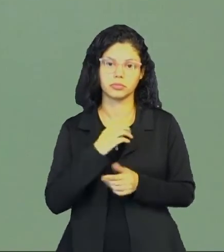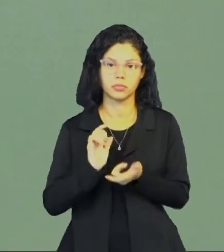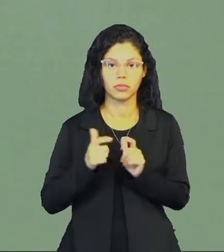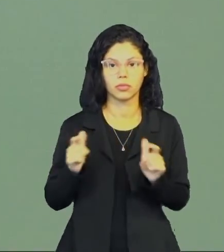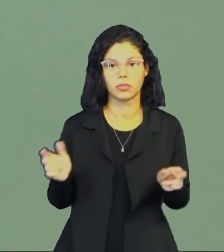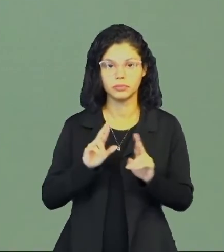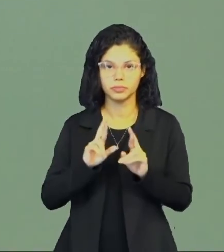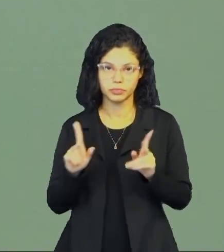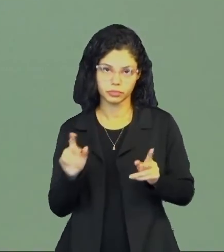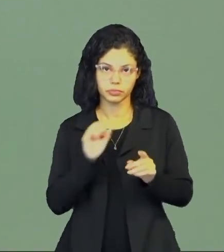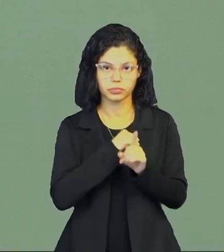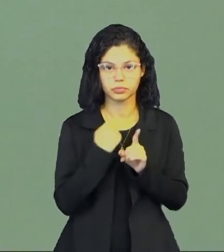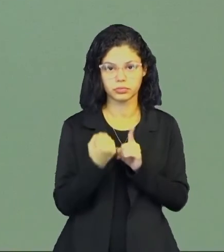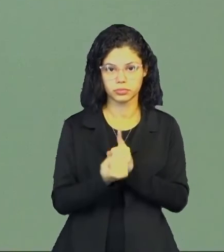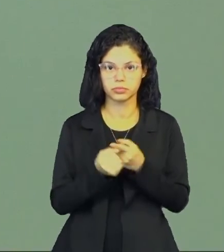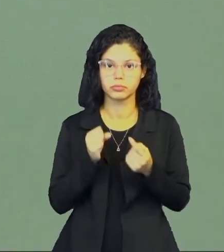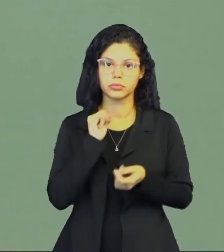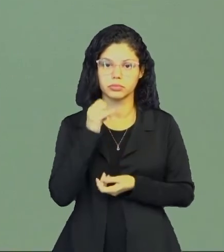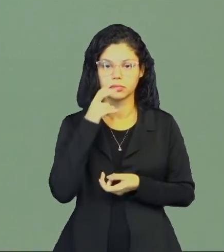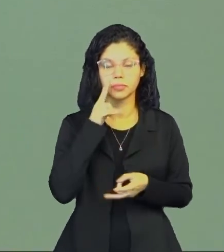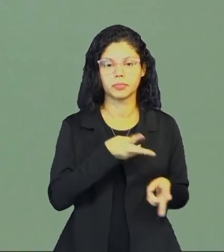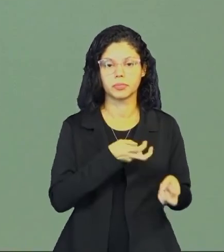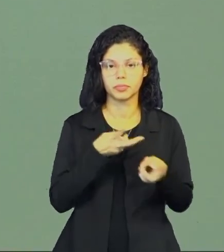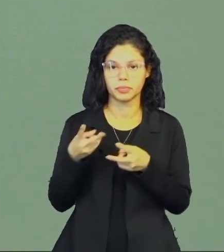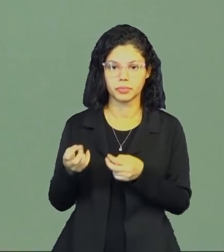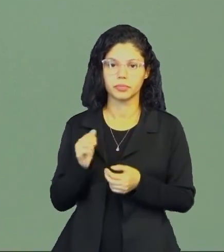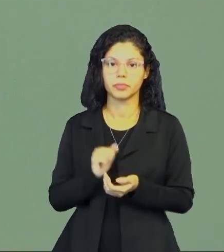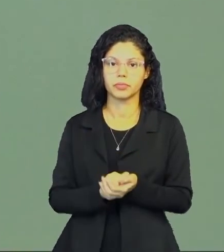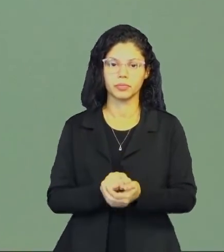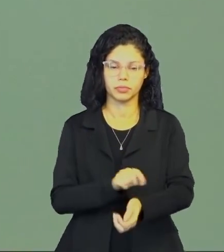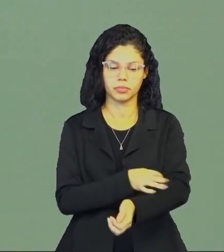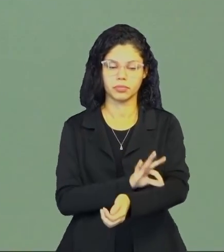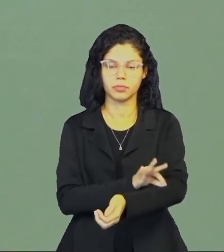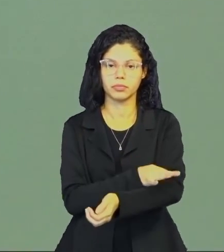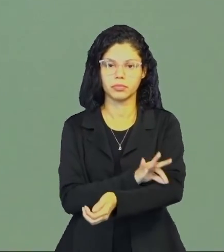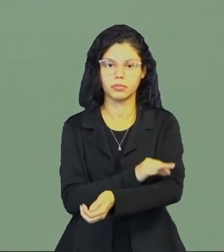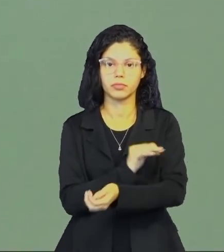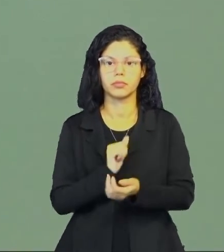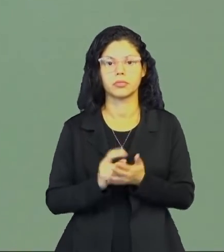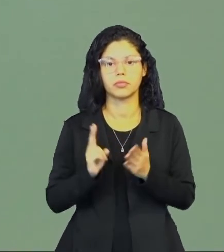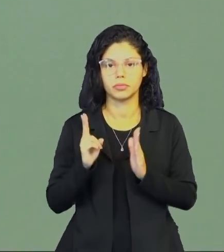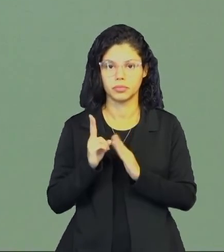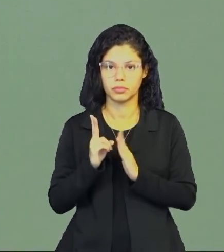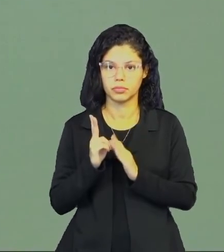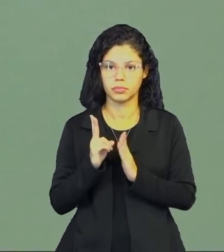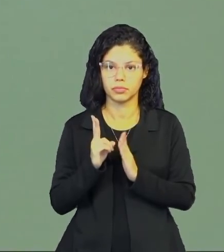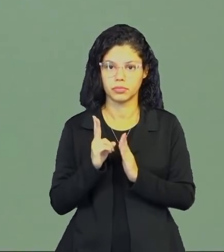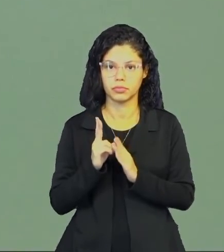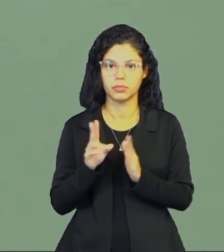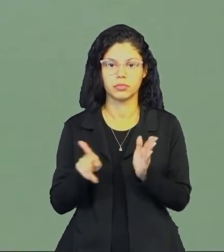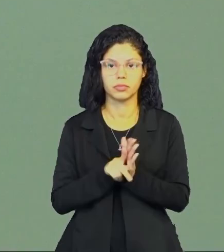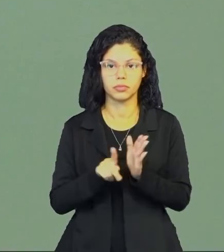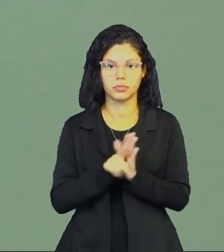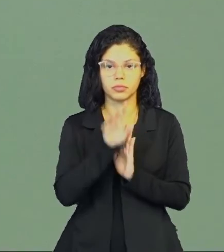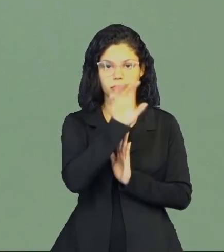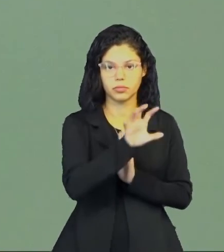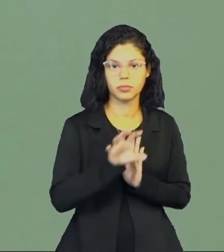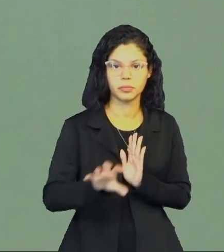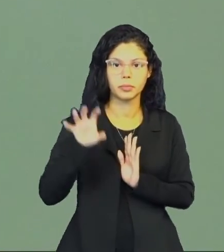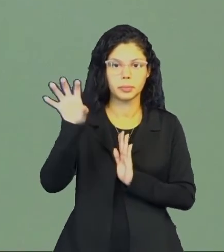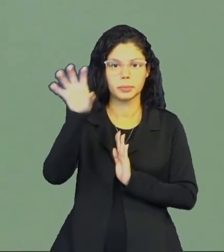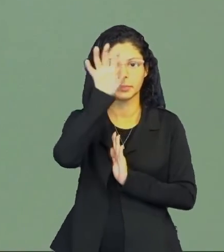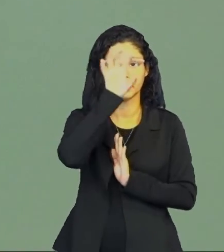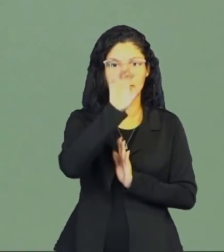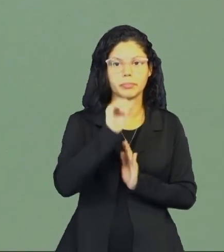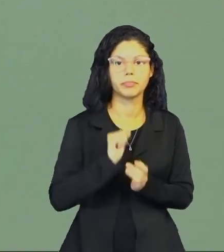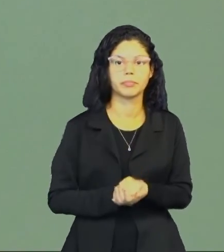grandes diferenças sociais. Se você observar uma tatuagem de uma tribo, de determinada região ali da